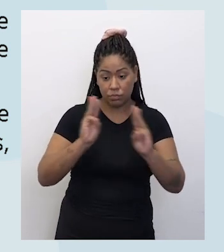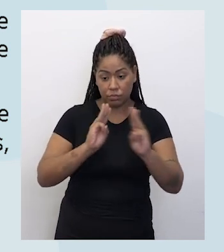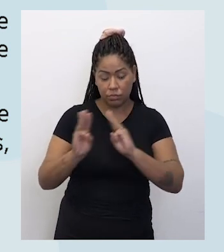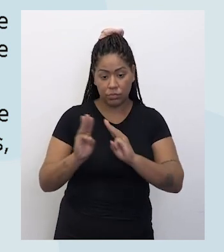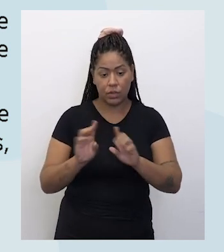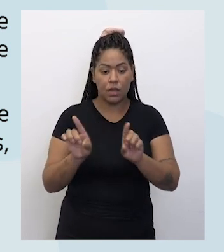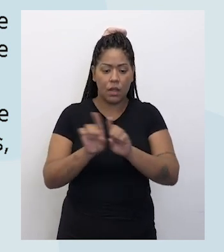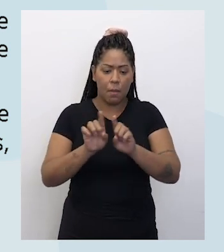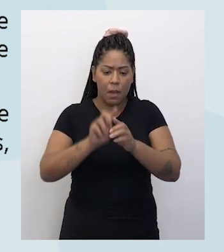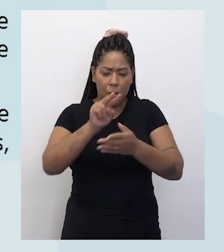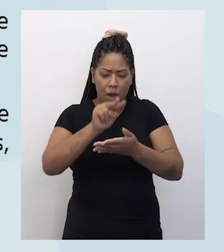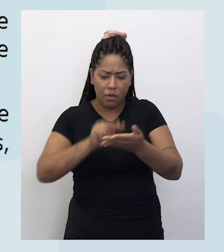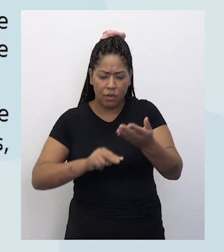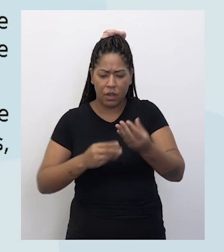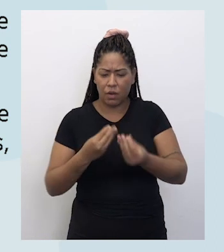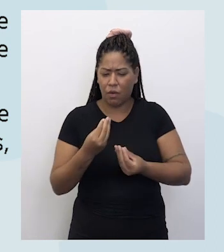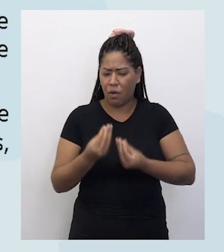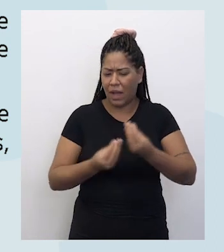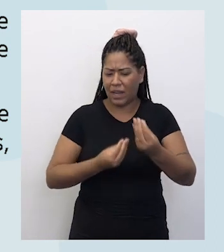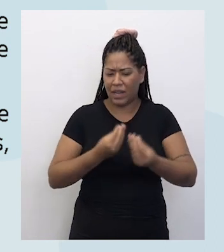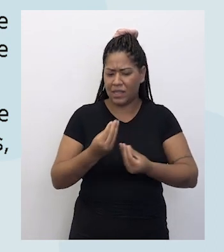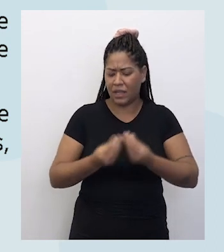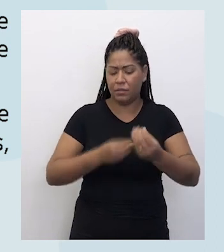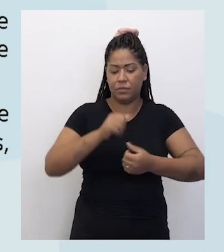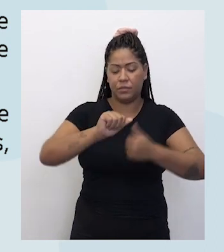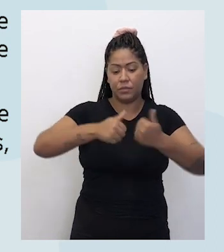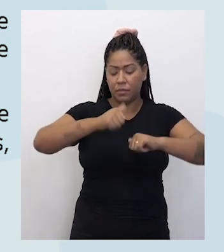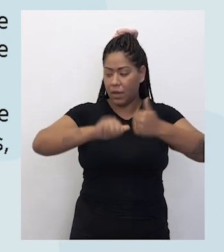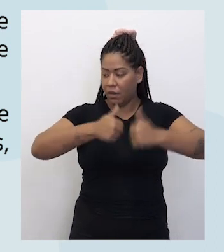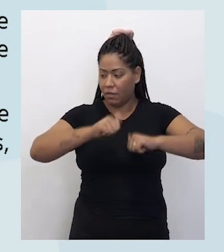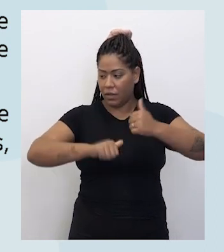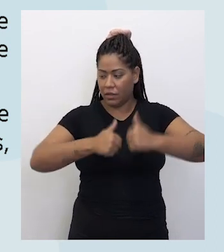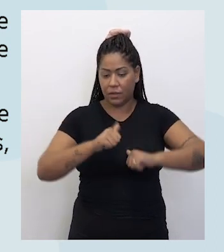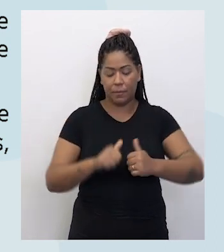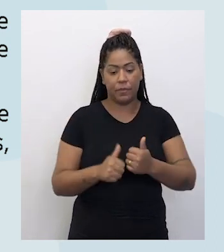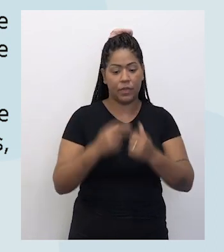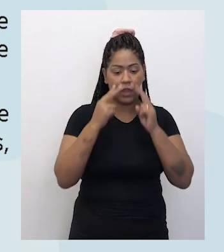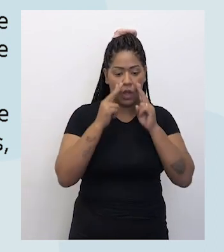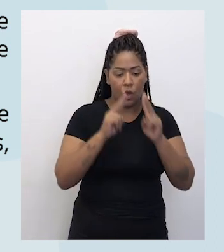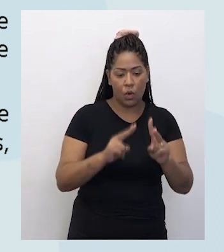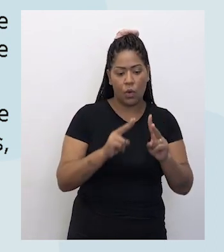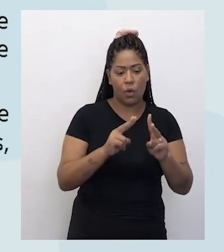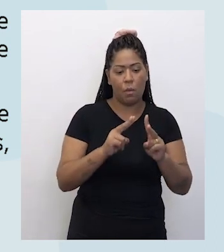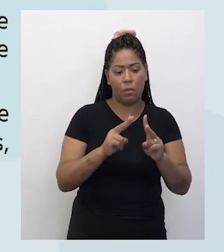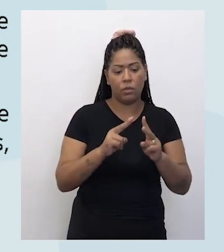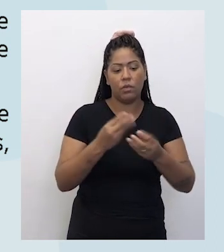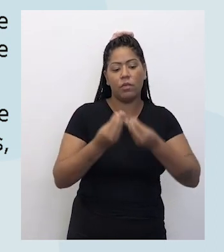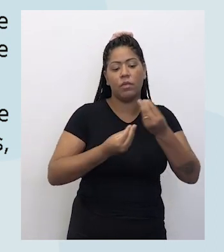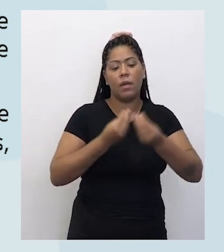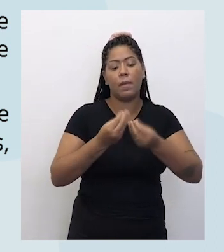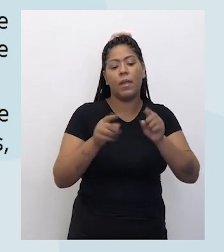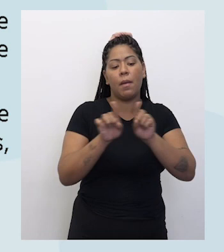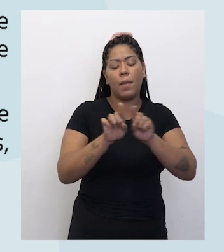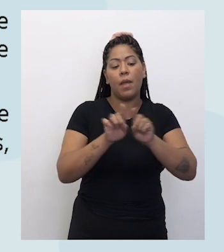os efeitos de sentido que fortalecem a persuasão dos textos publicitários, considerando práticas de